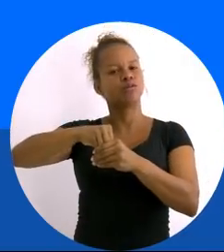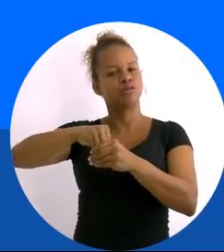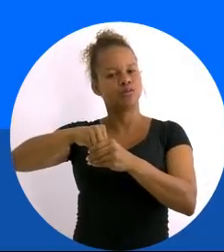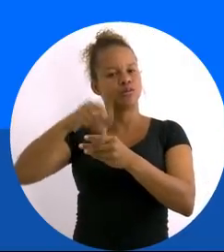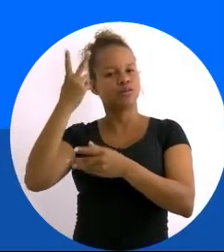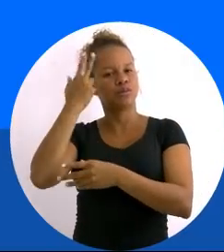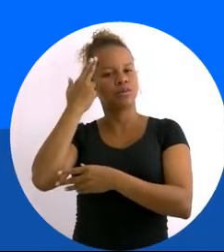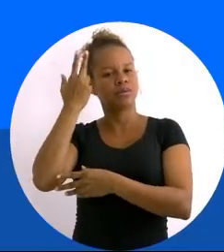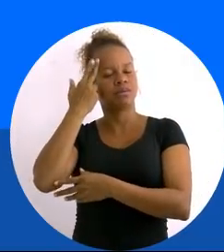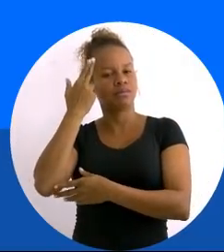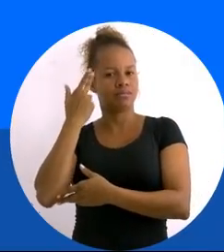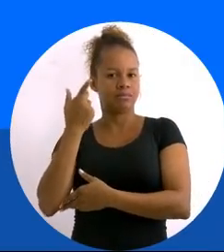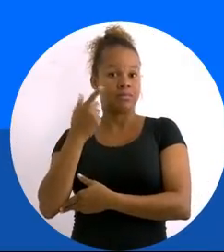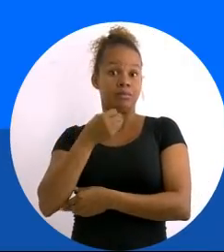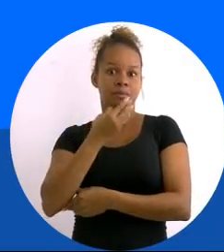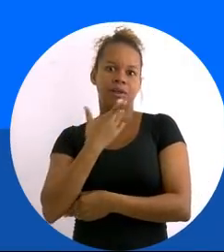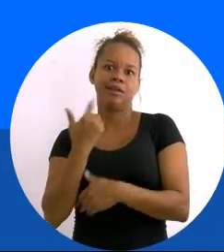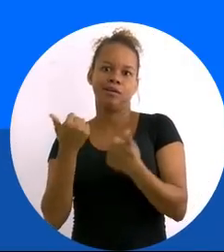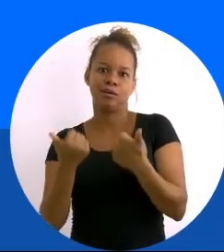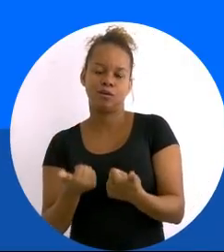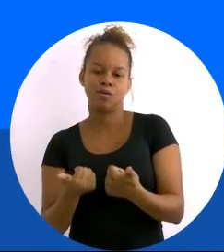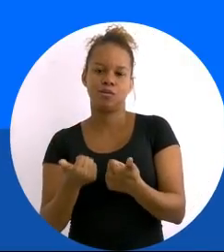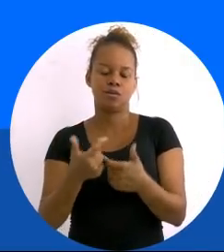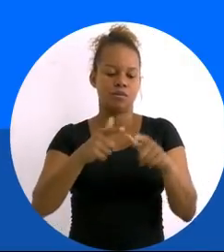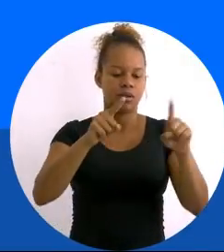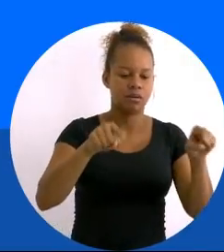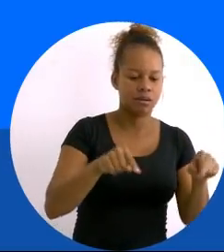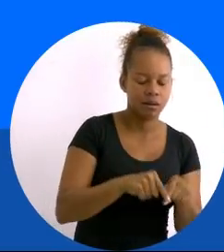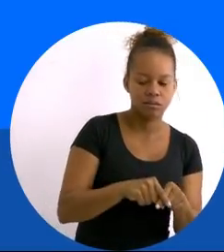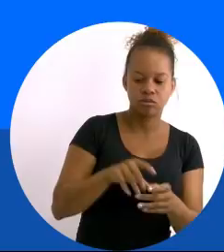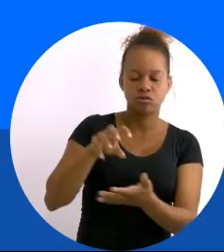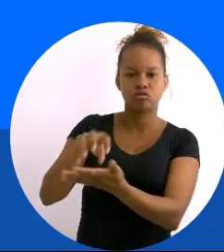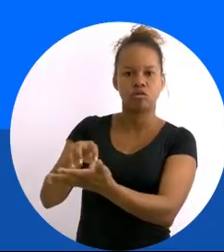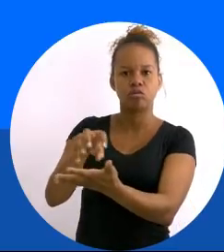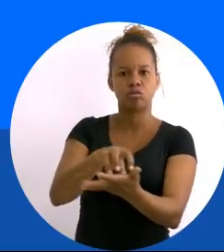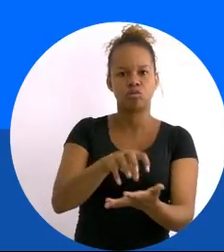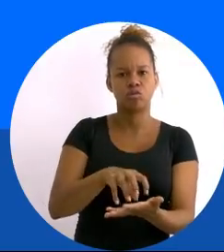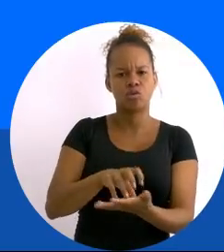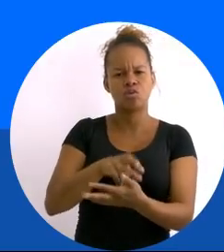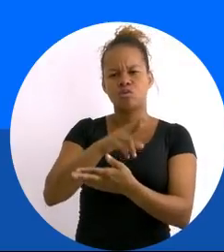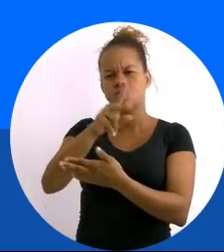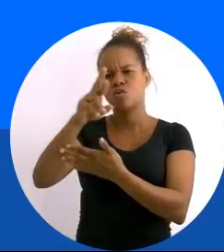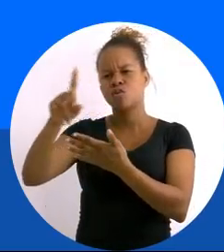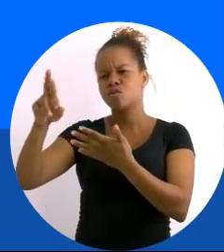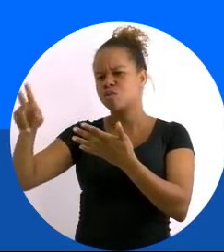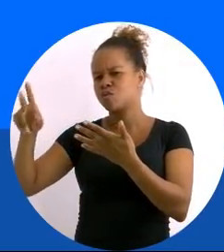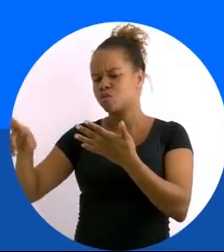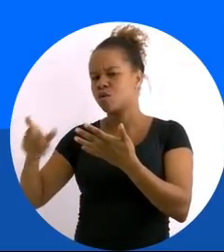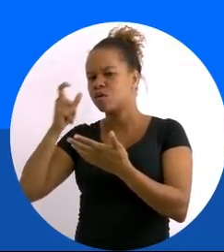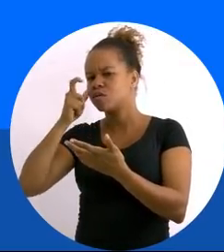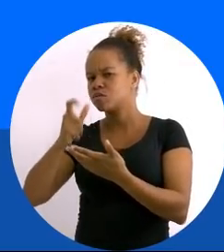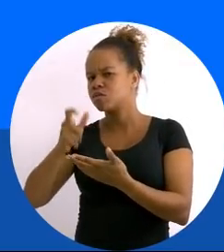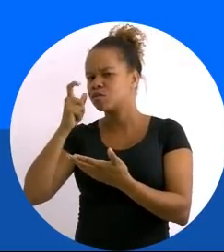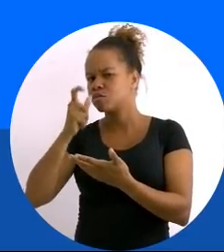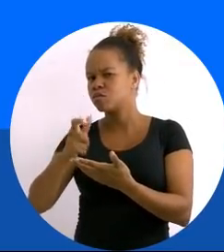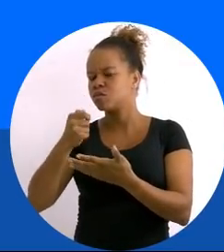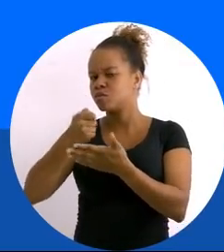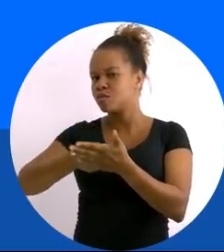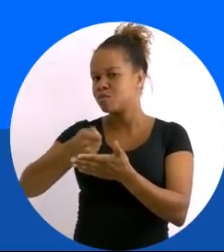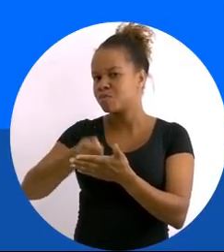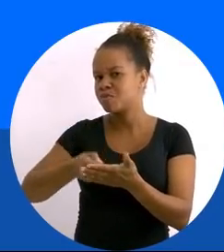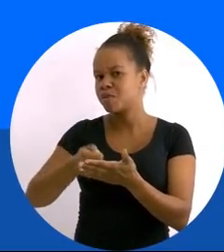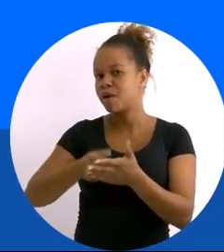ambiente laboral, bem como com clientes, fornecedores e outras partes interessadas